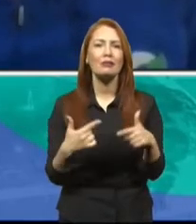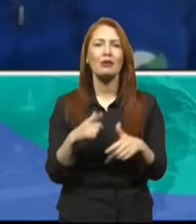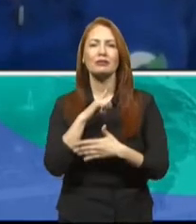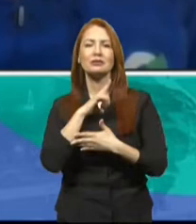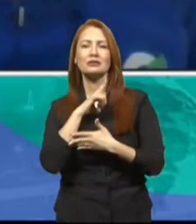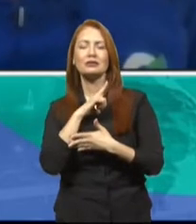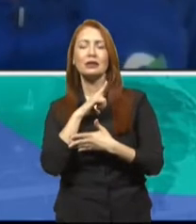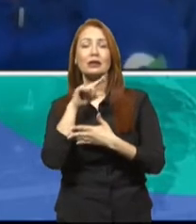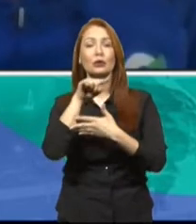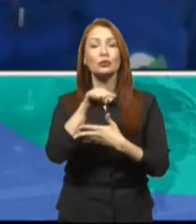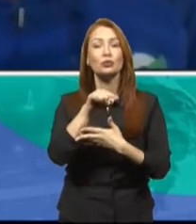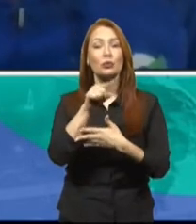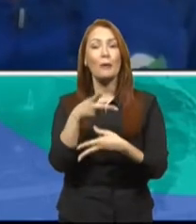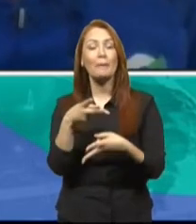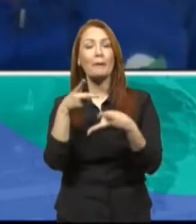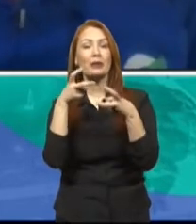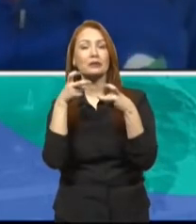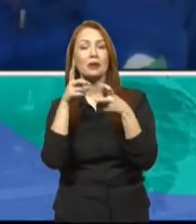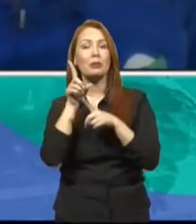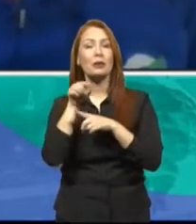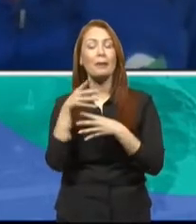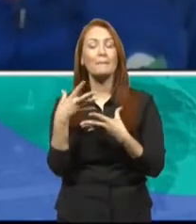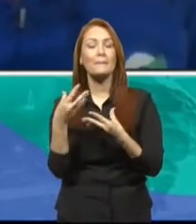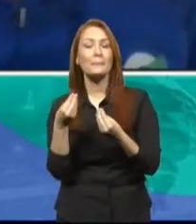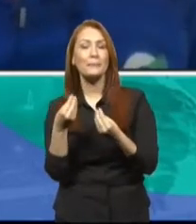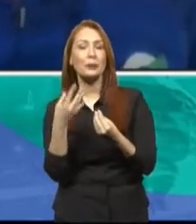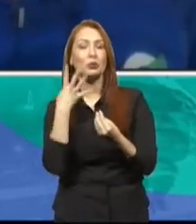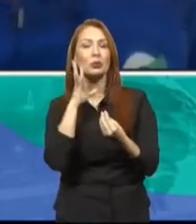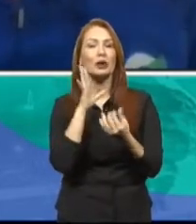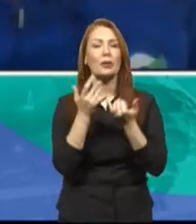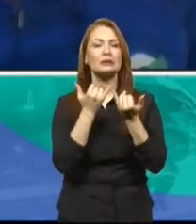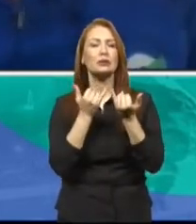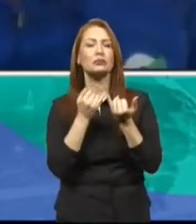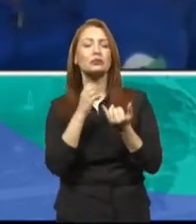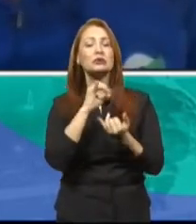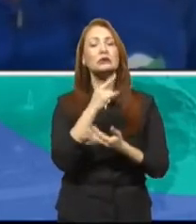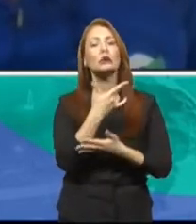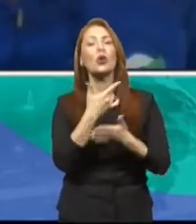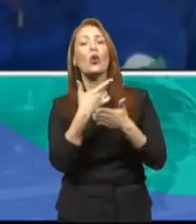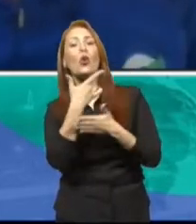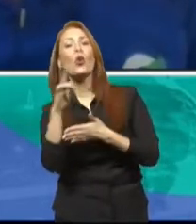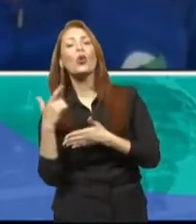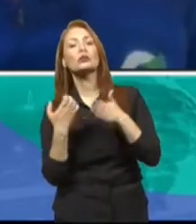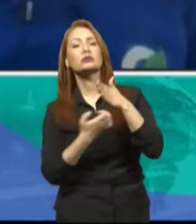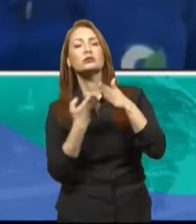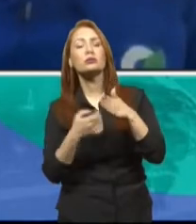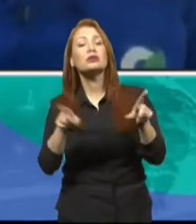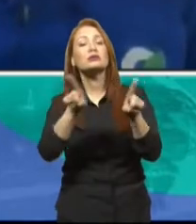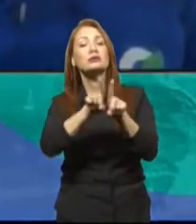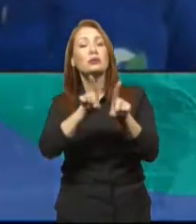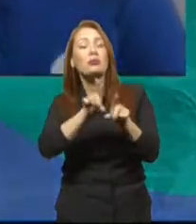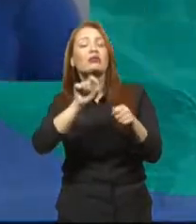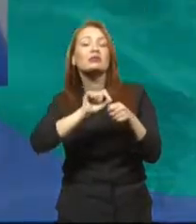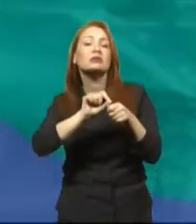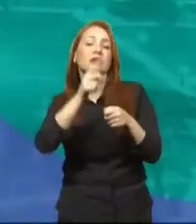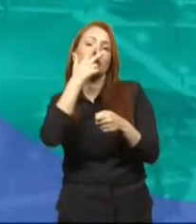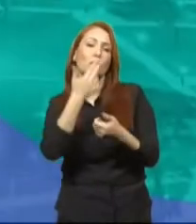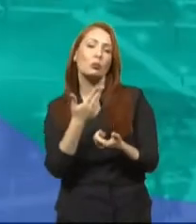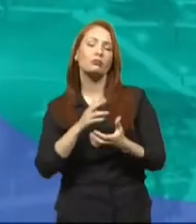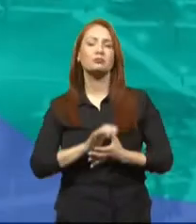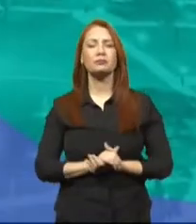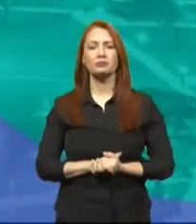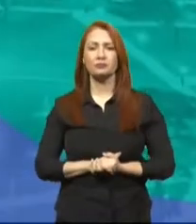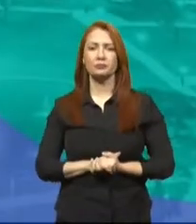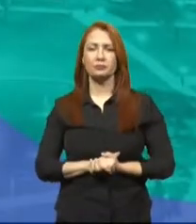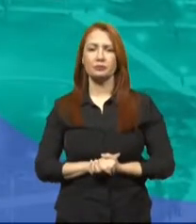que tu enxerga que seria muito legal se outras cooperativas também pudessem oferecer? Sim, nós